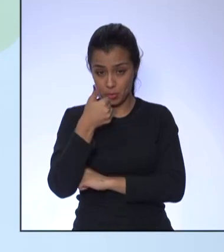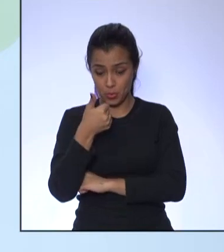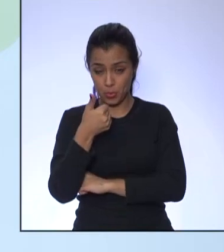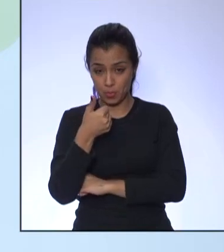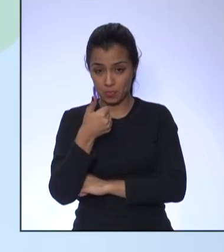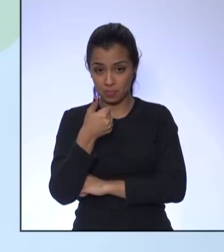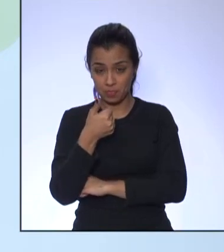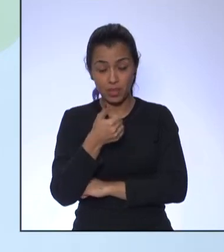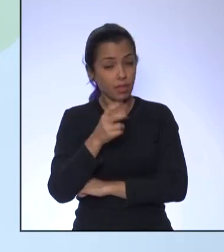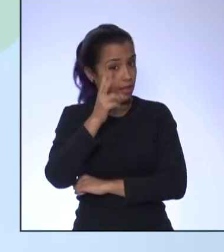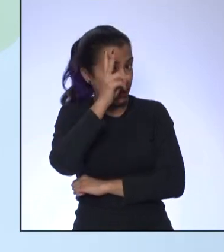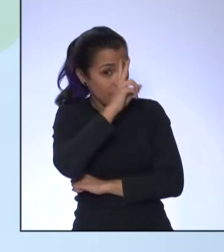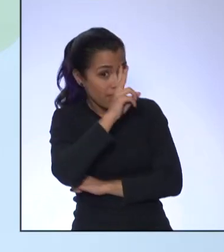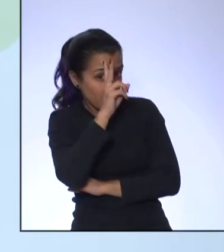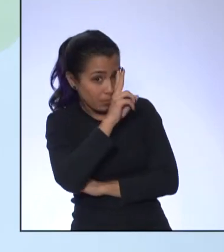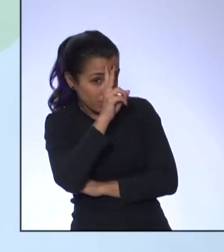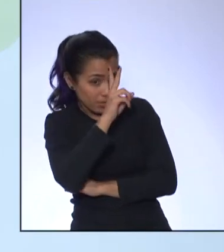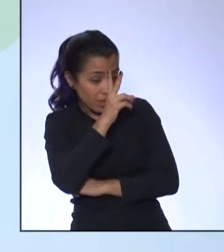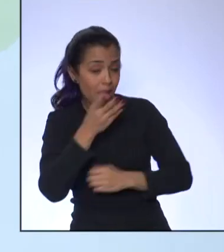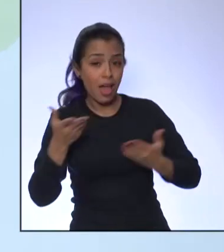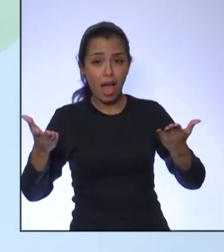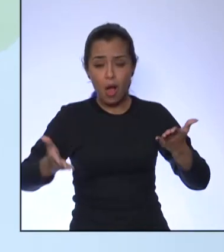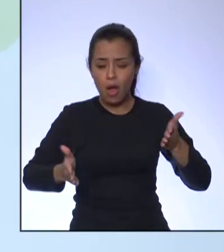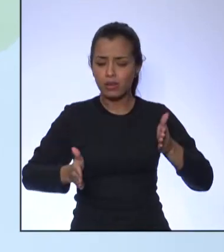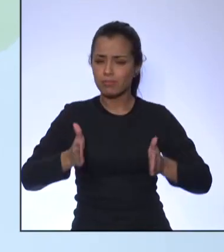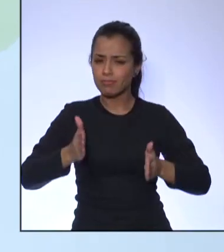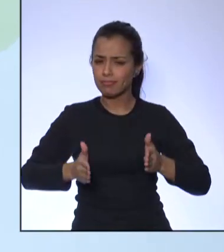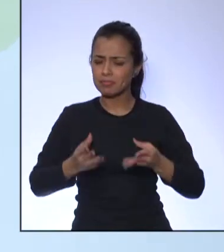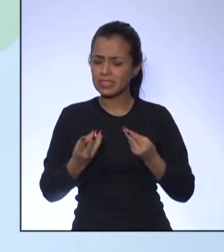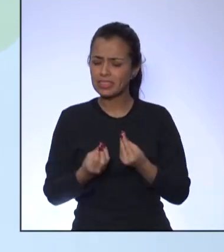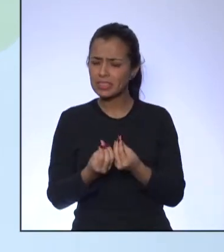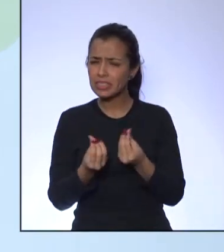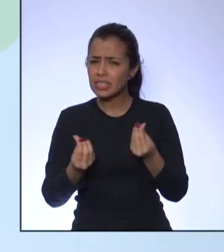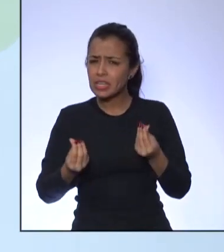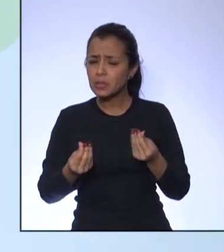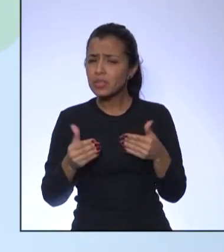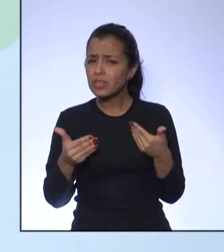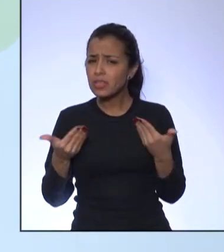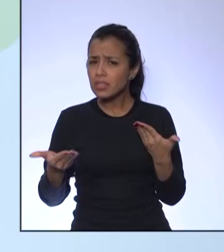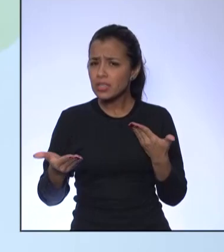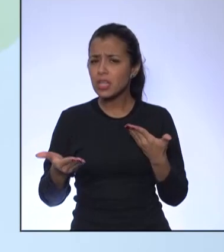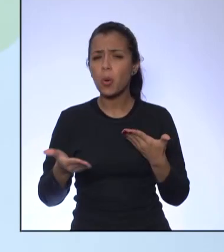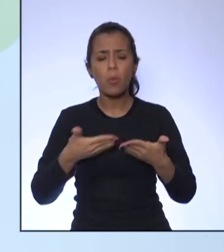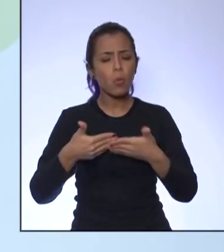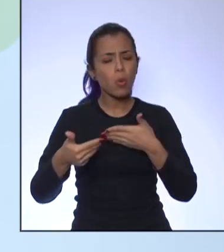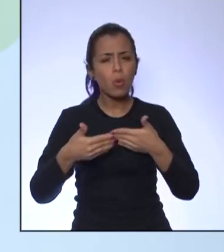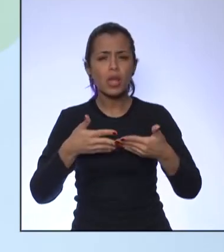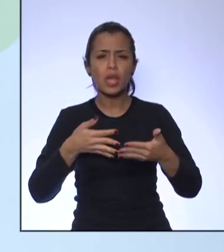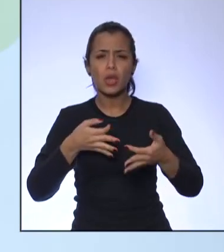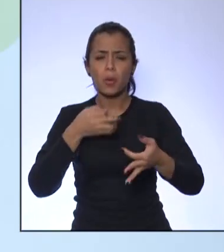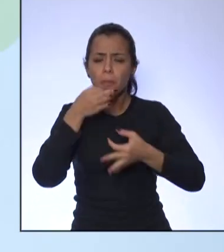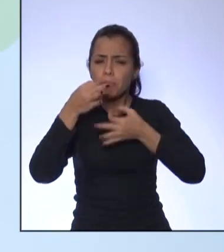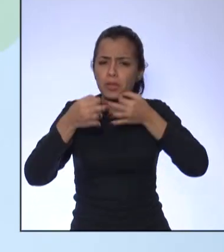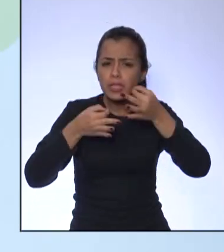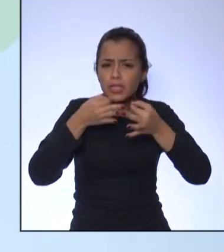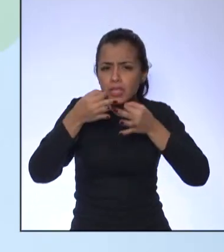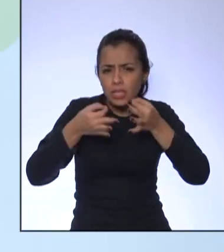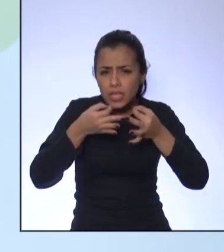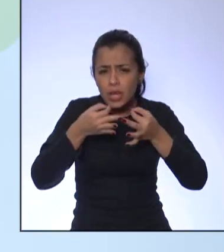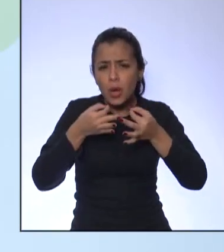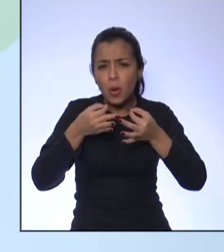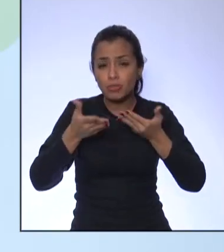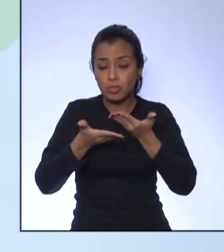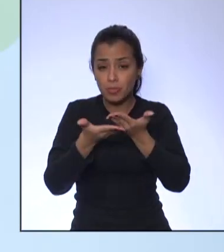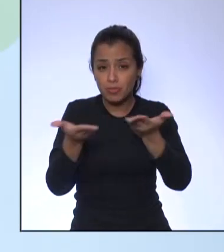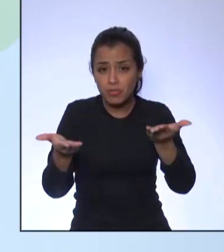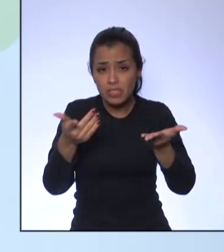né, nós estamos passando por um momento delicado, então, qualquer que sejam as sugestões que a gente passe para vocês, analise com